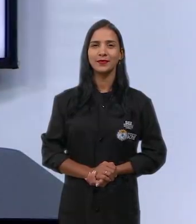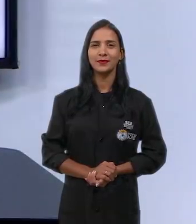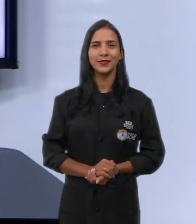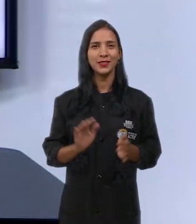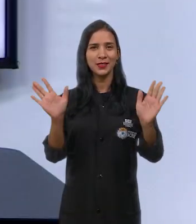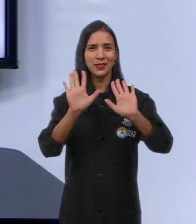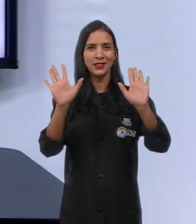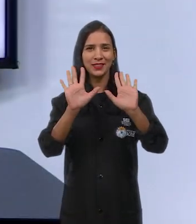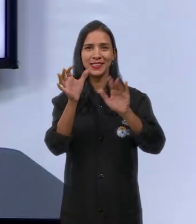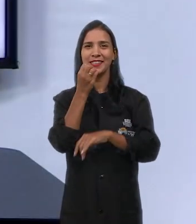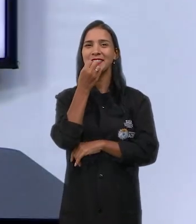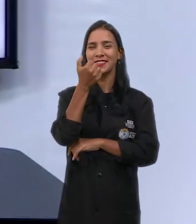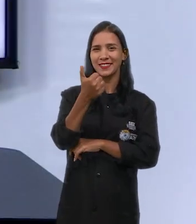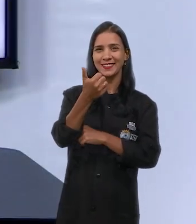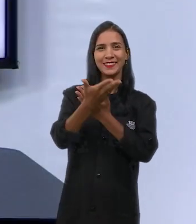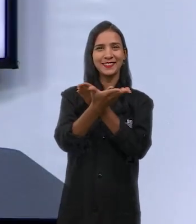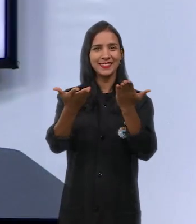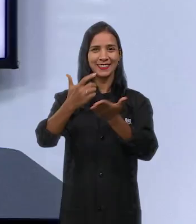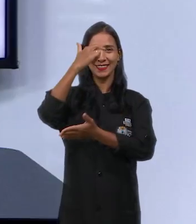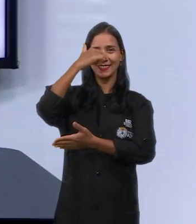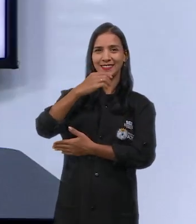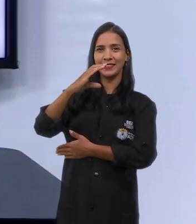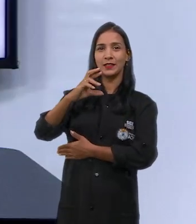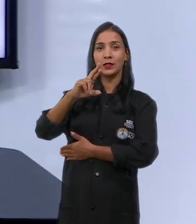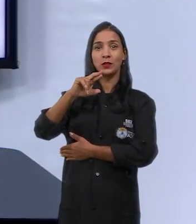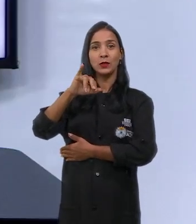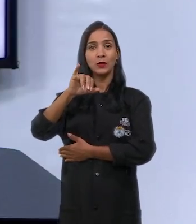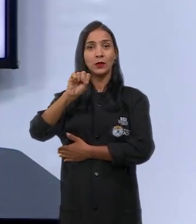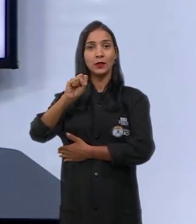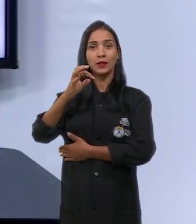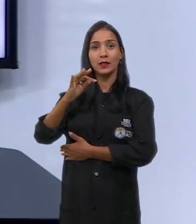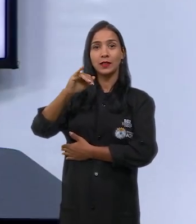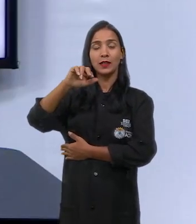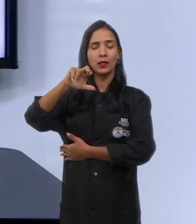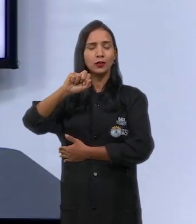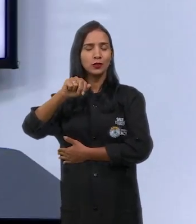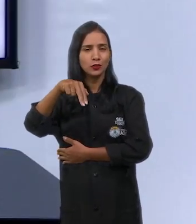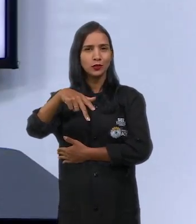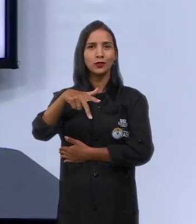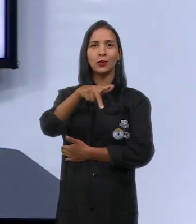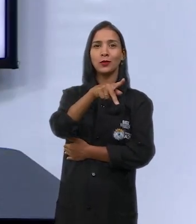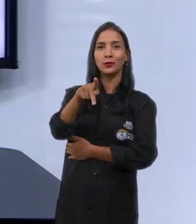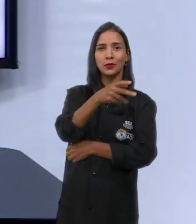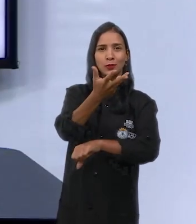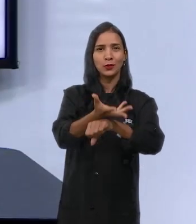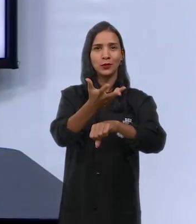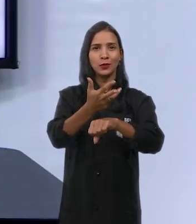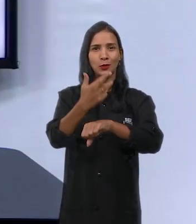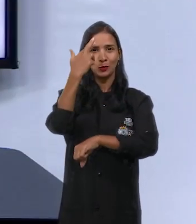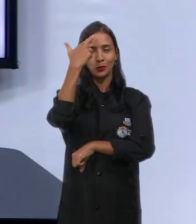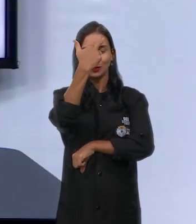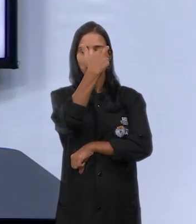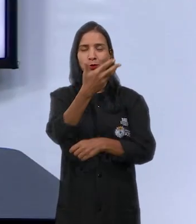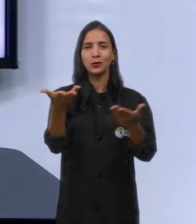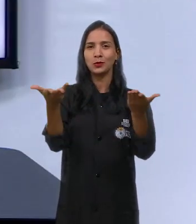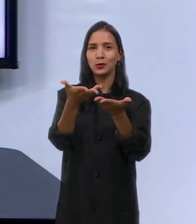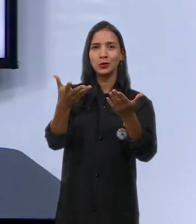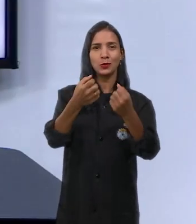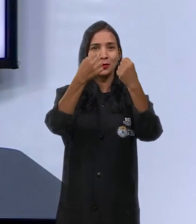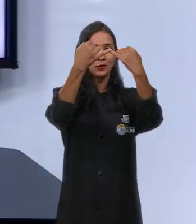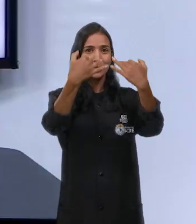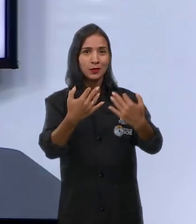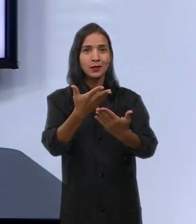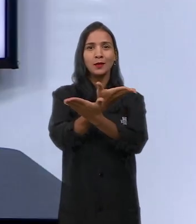Oi, alunos, tudo bem? Aqui é o professor Cristiano Souza, de História, e eu trago para vocês hoje, mais uma vez, uma super